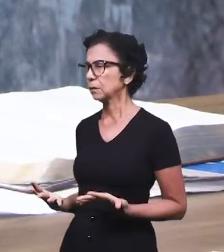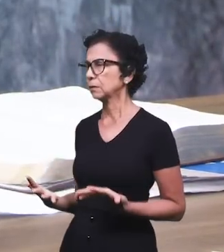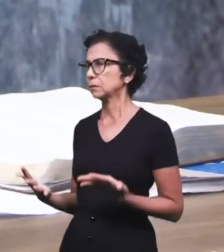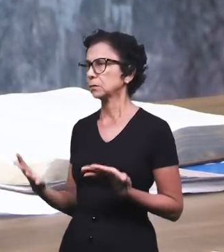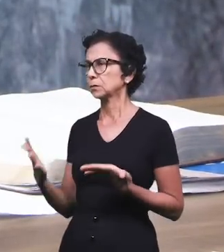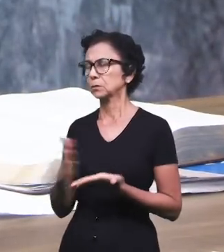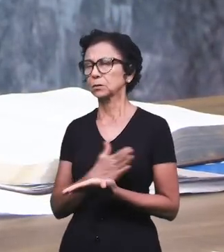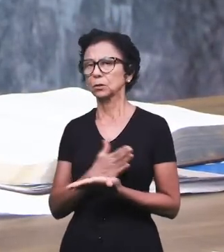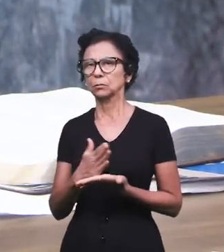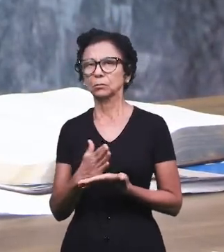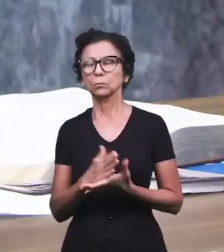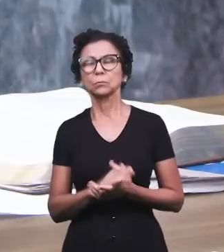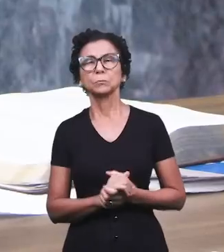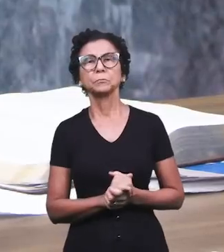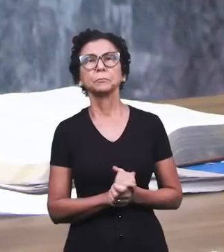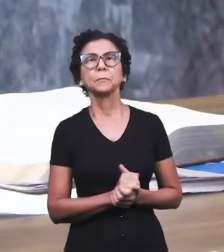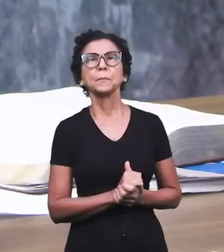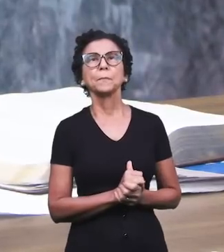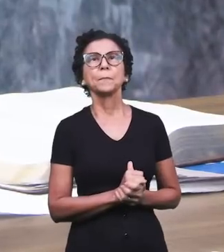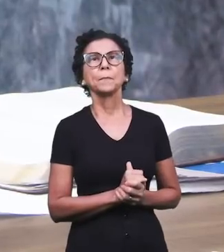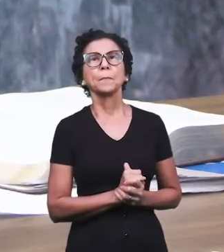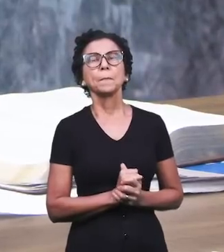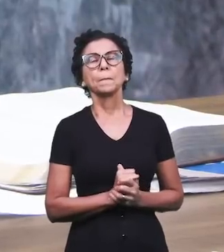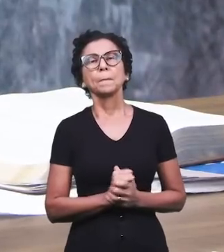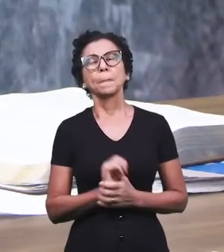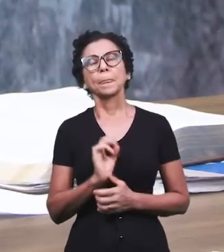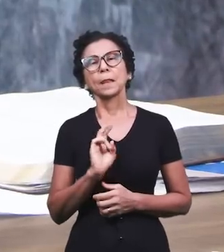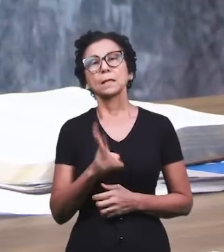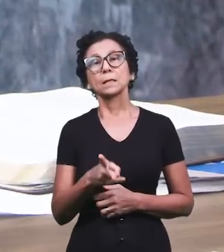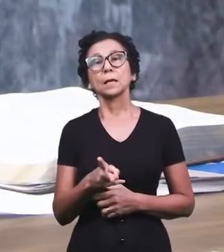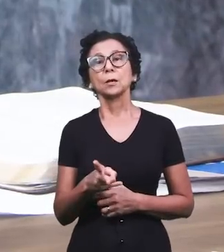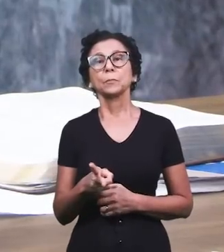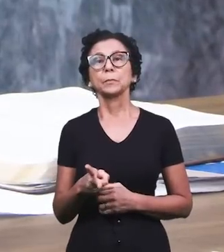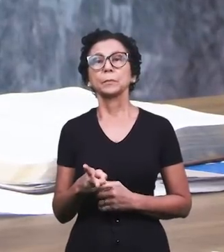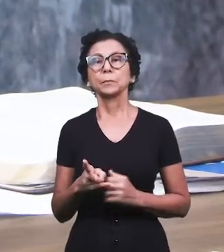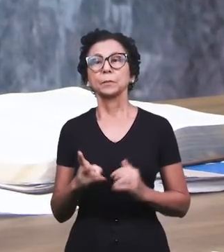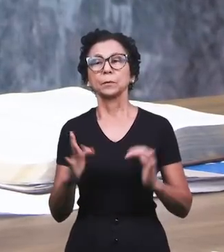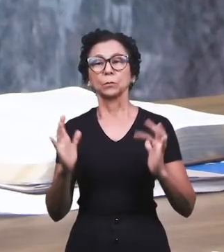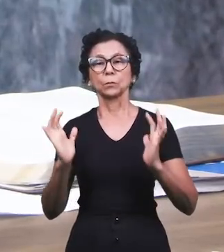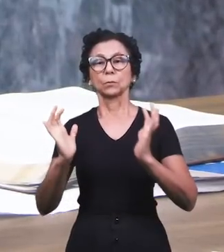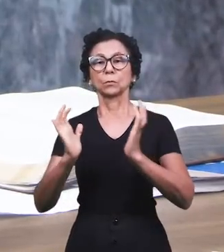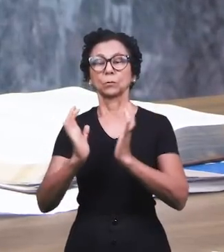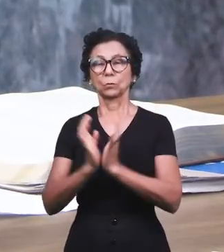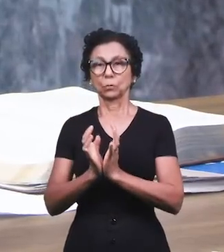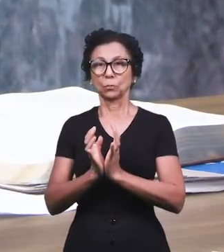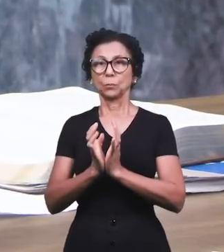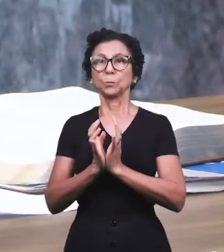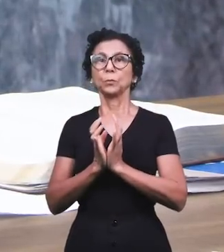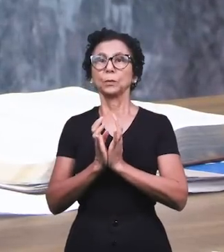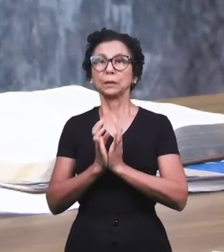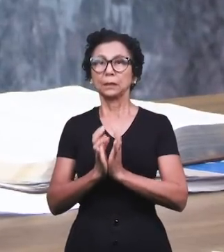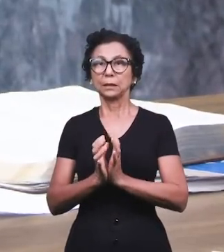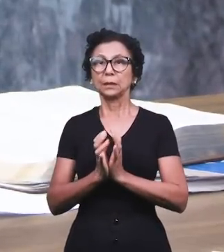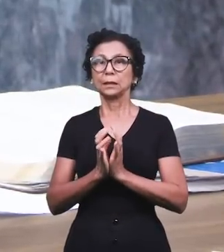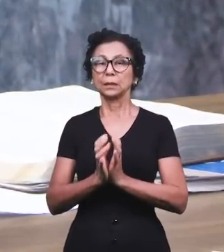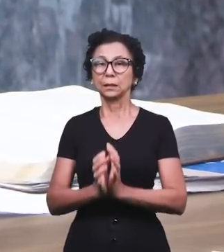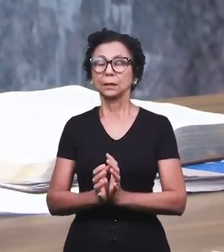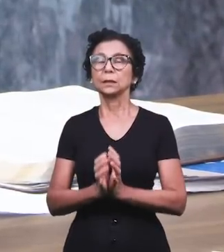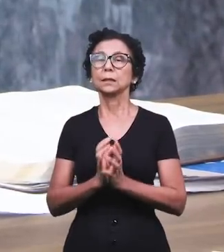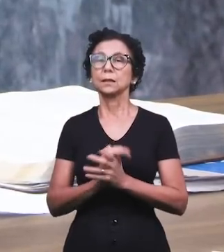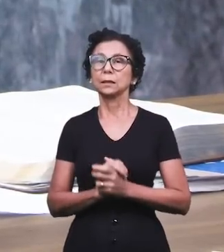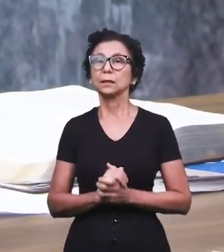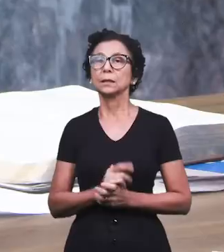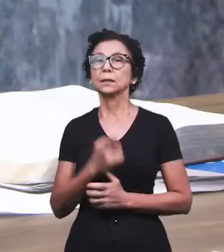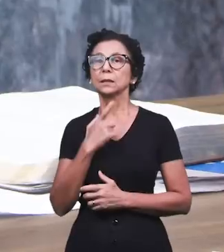tal, sempre houve latente em Israel grupos que queriam libertar aquela região do